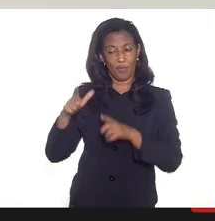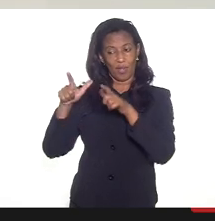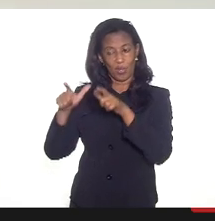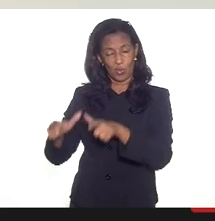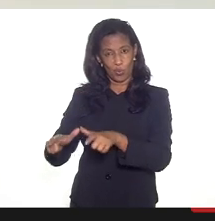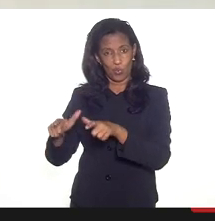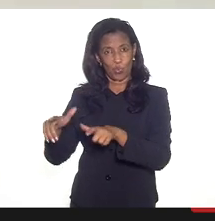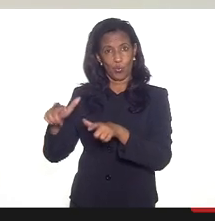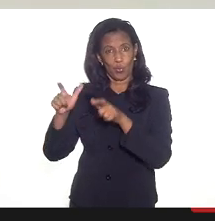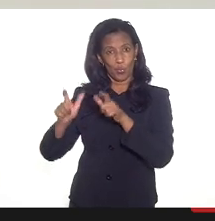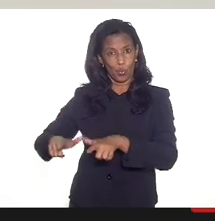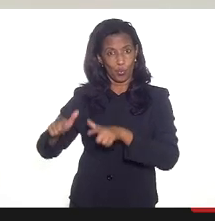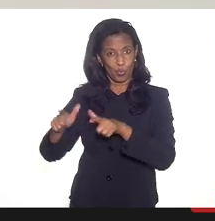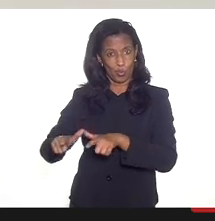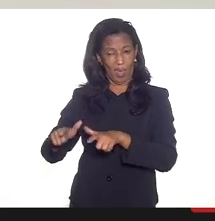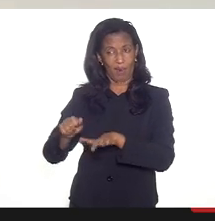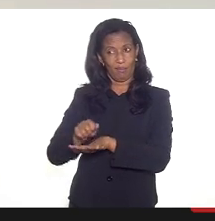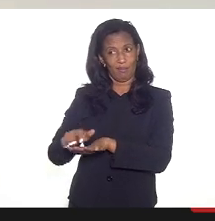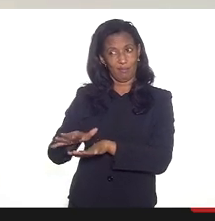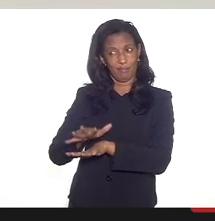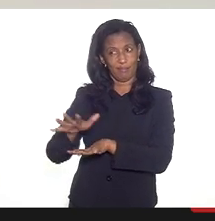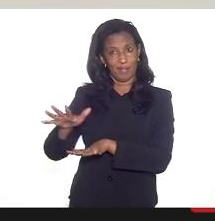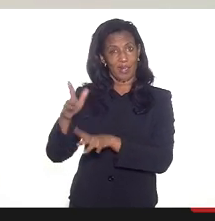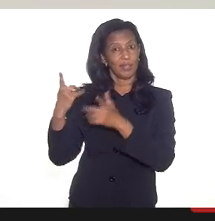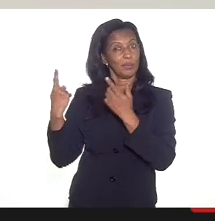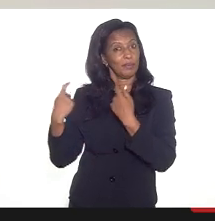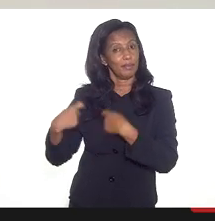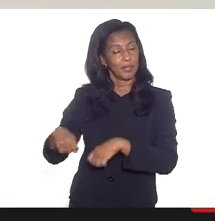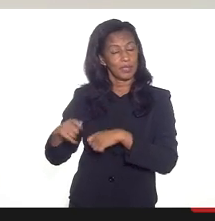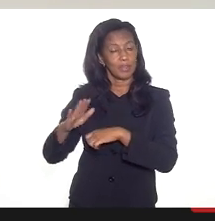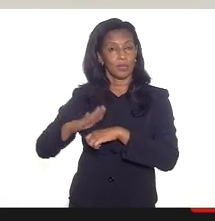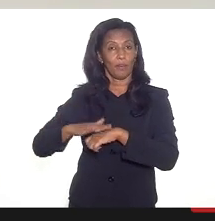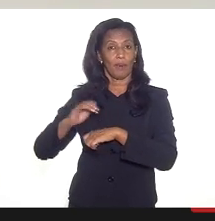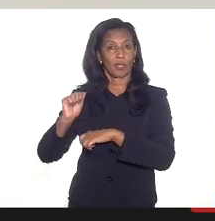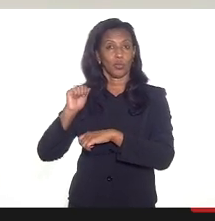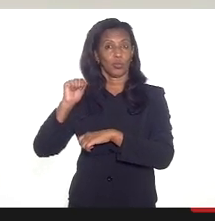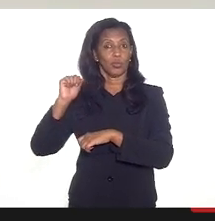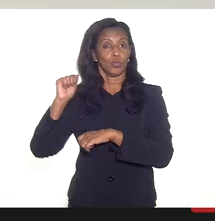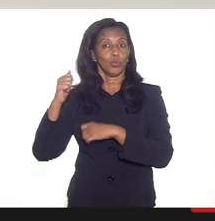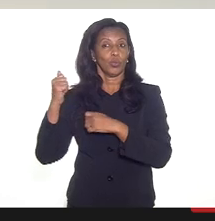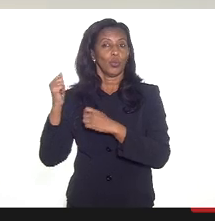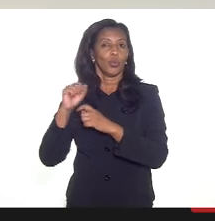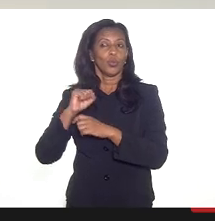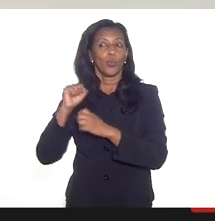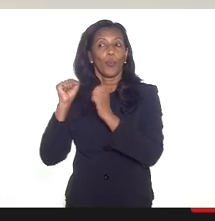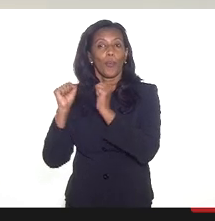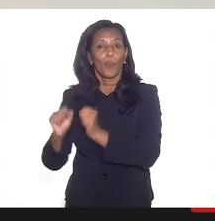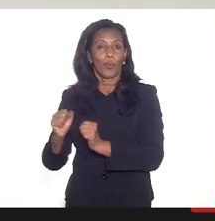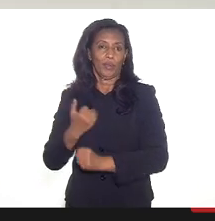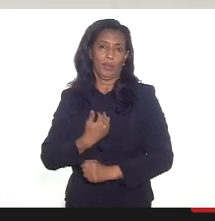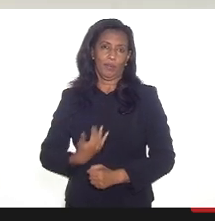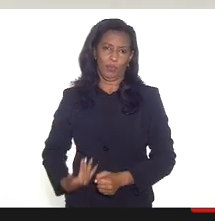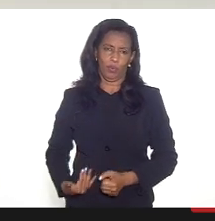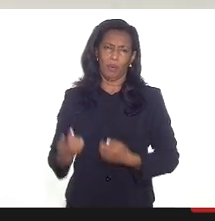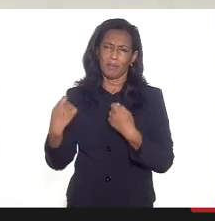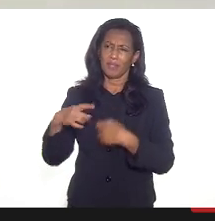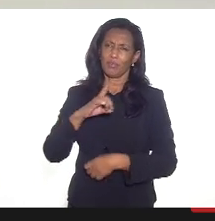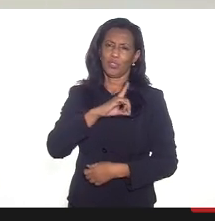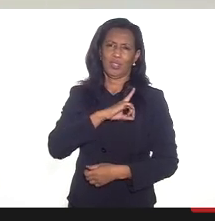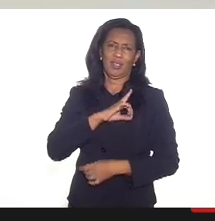como as periferias, elas precisam muito mais do poder público. Então, nós precisamos de